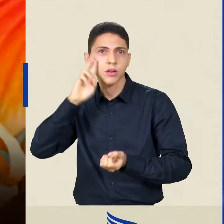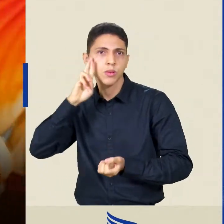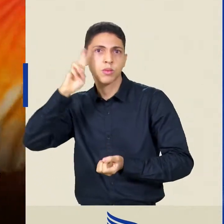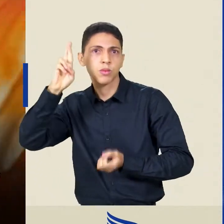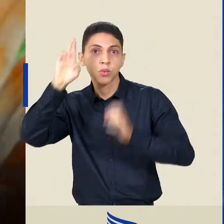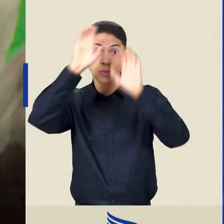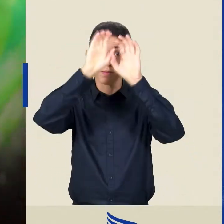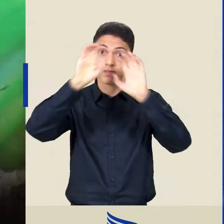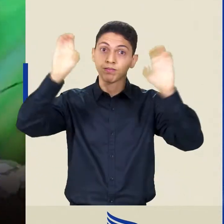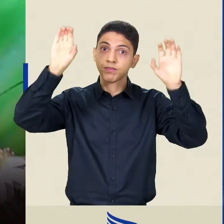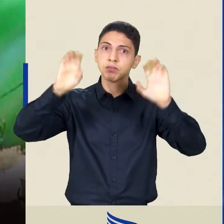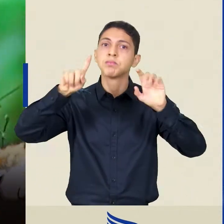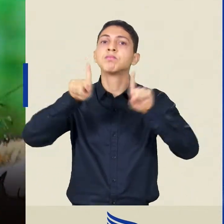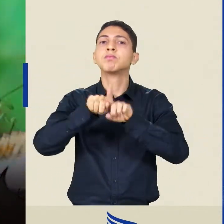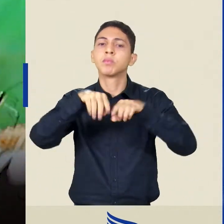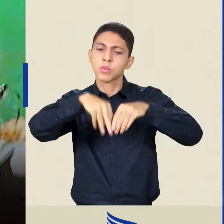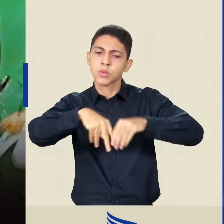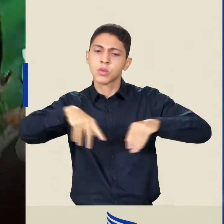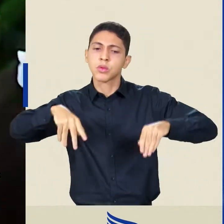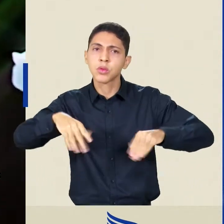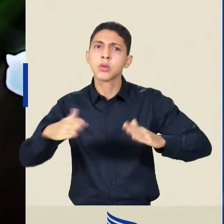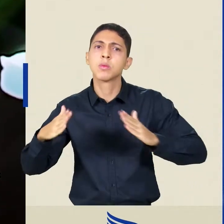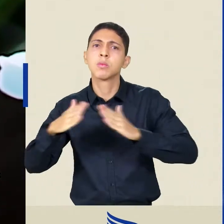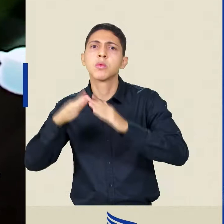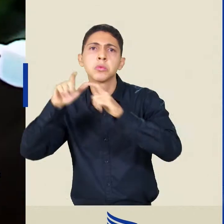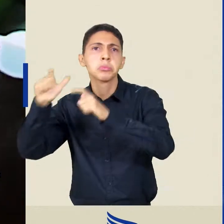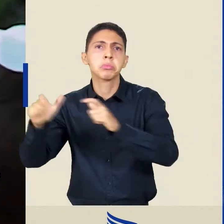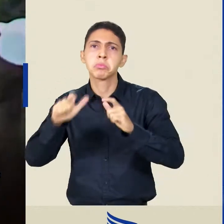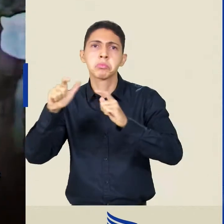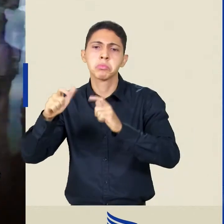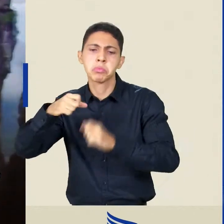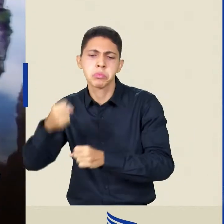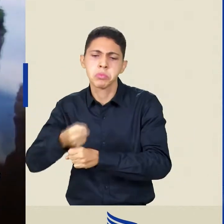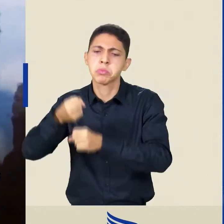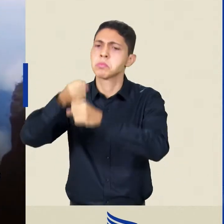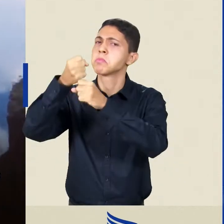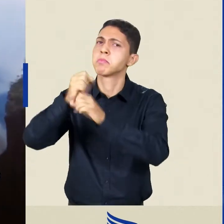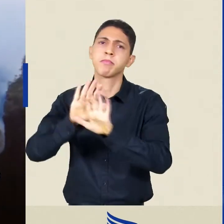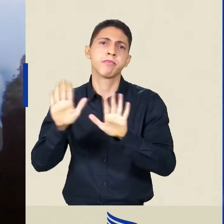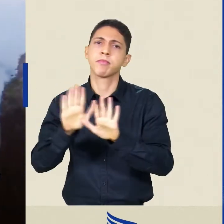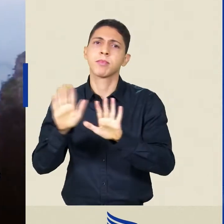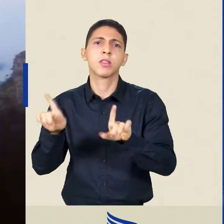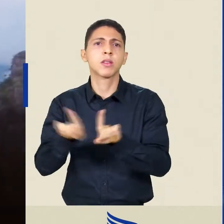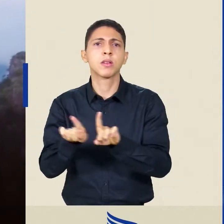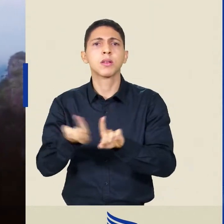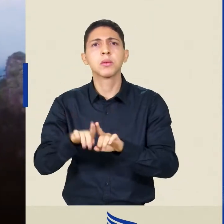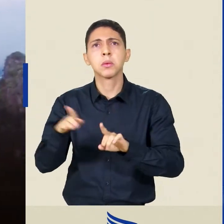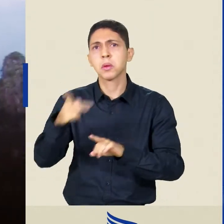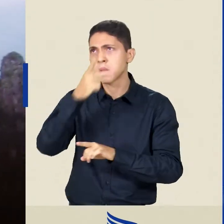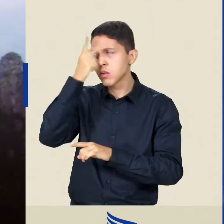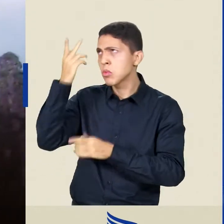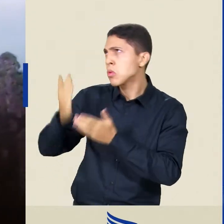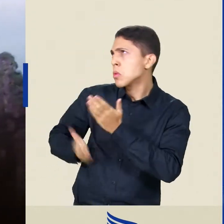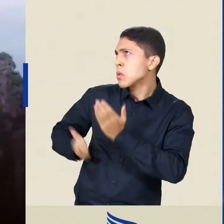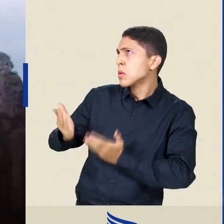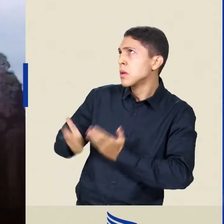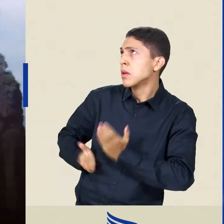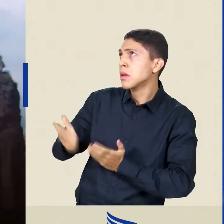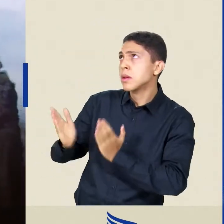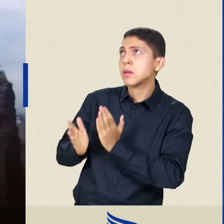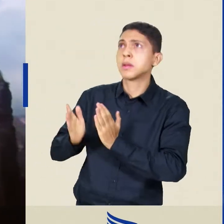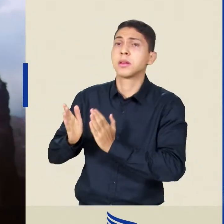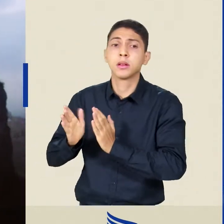terra, não habita em templos feitos por mãos de homens, nem tampouco é servido por mãos humanas, como